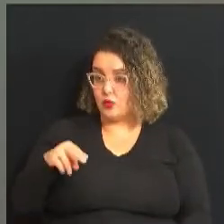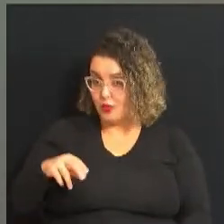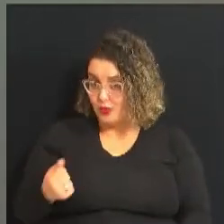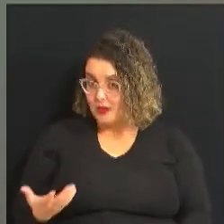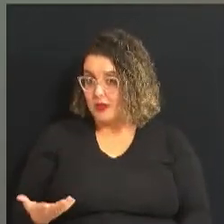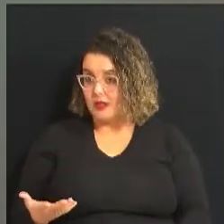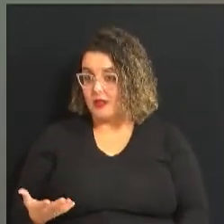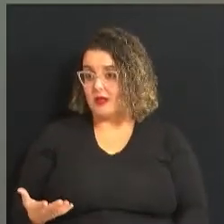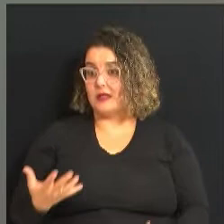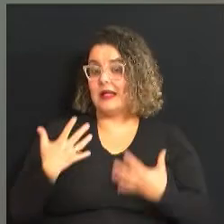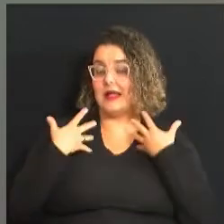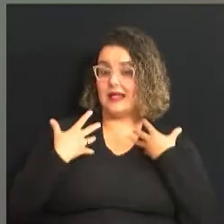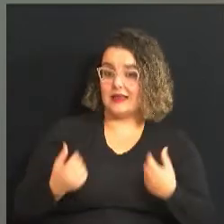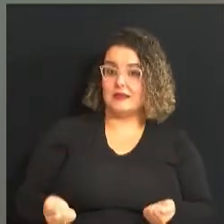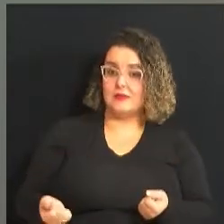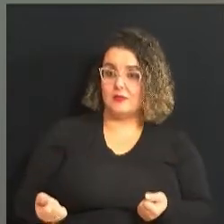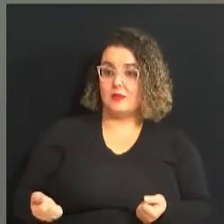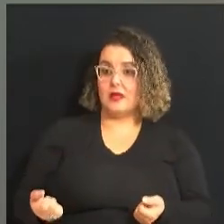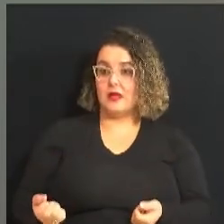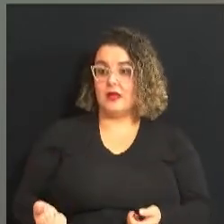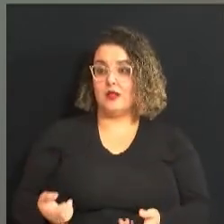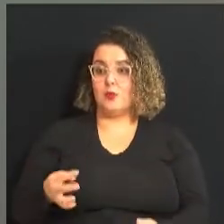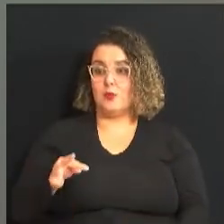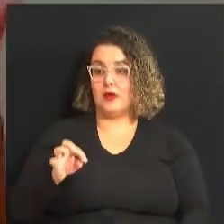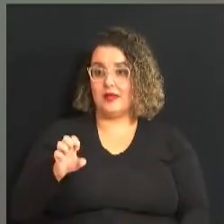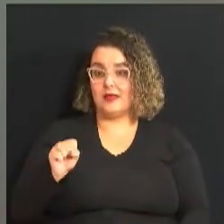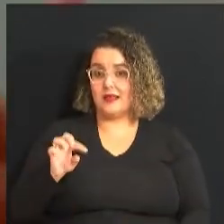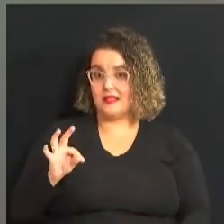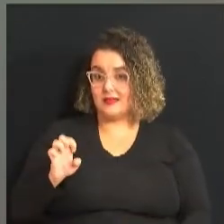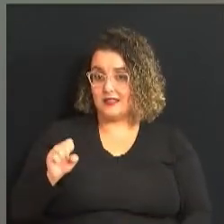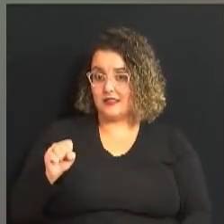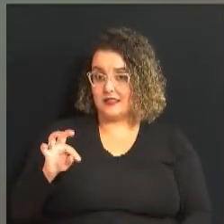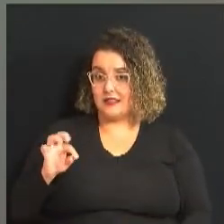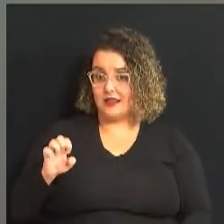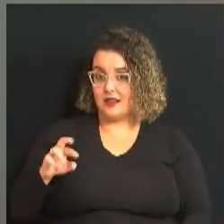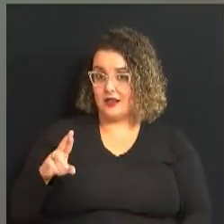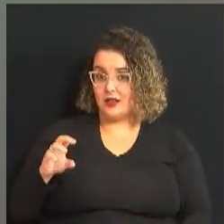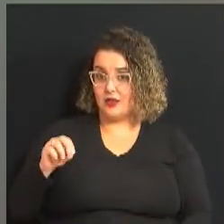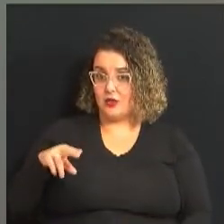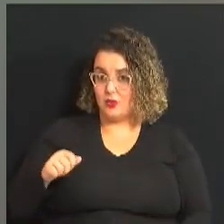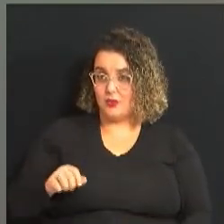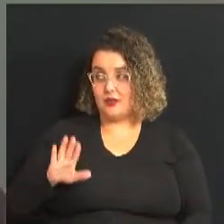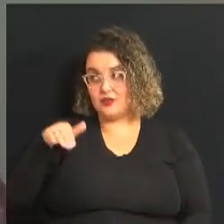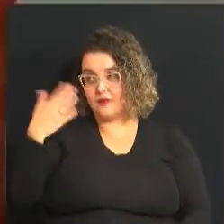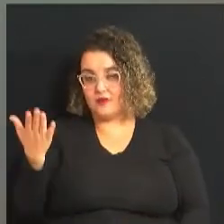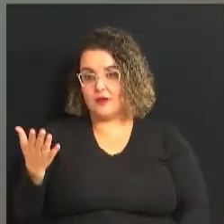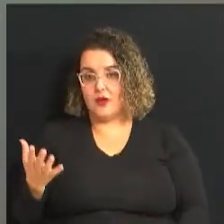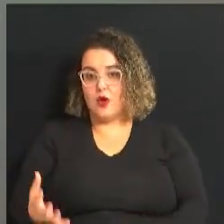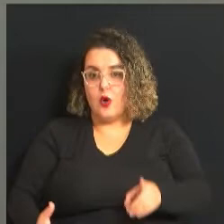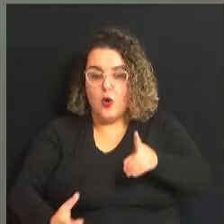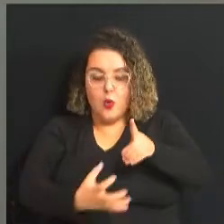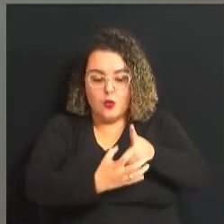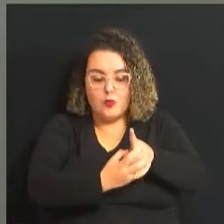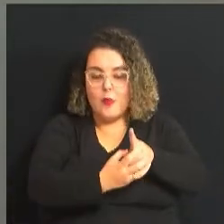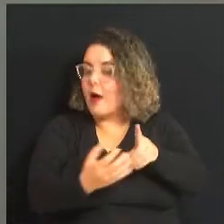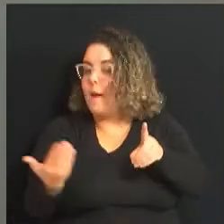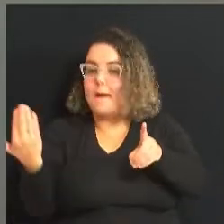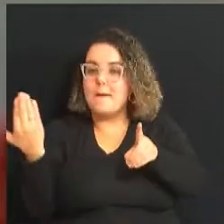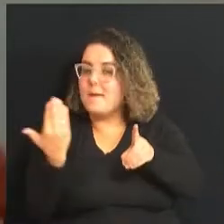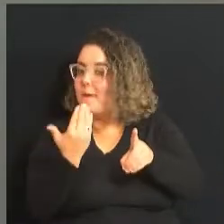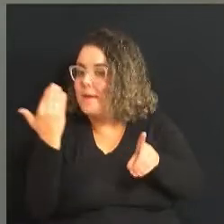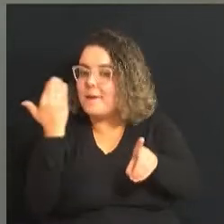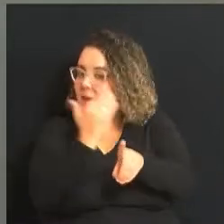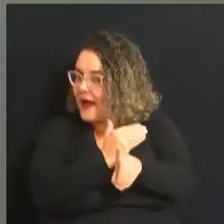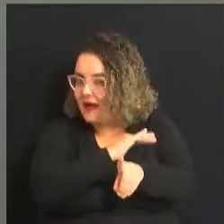homem está recebendo uma testosterona que vem de fora, o testículo para de produzir testosterona. O testículo também